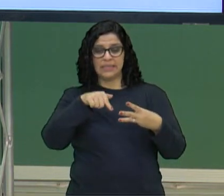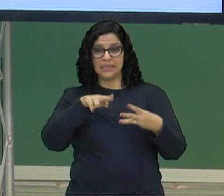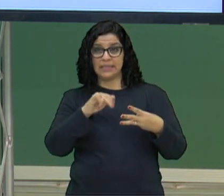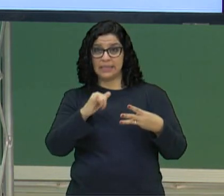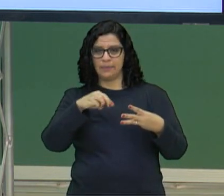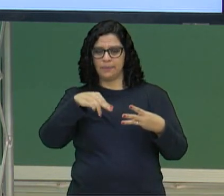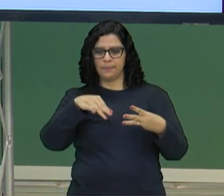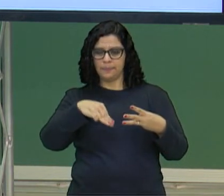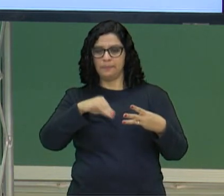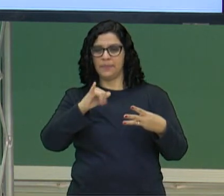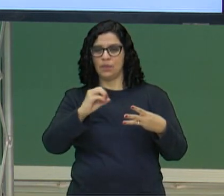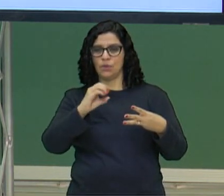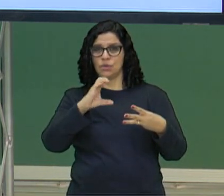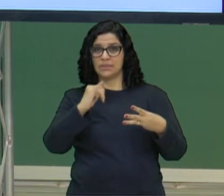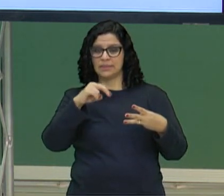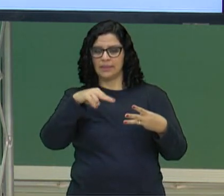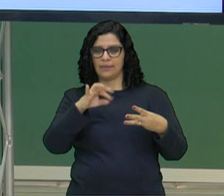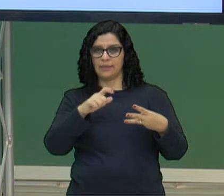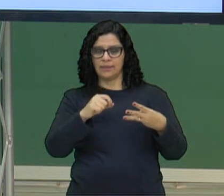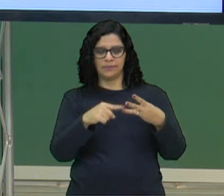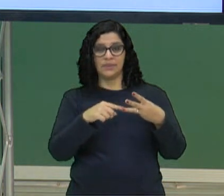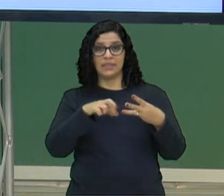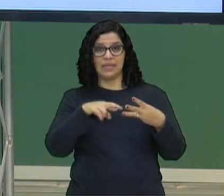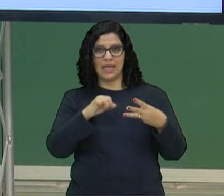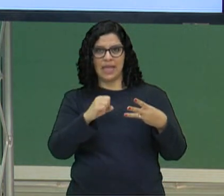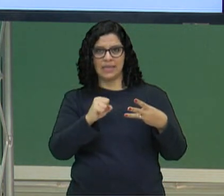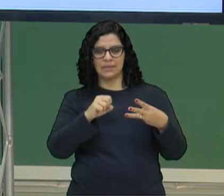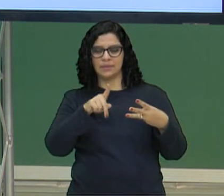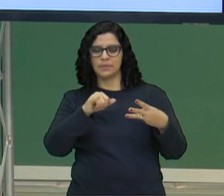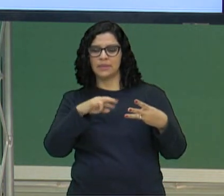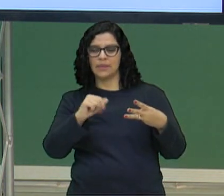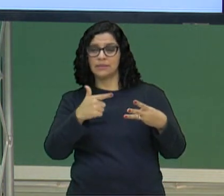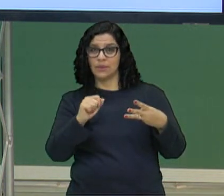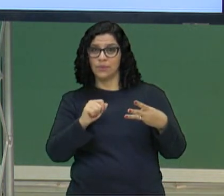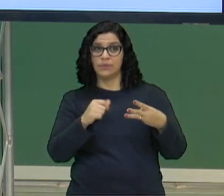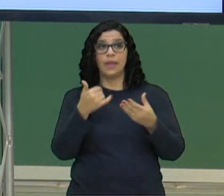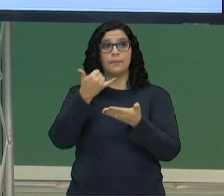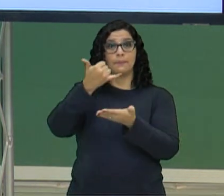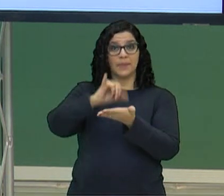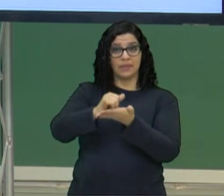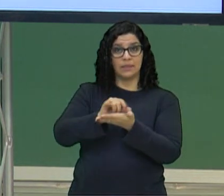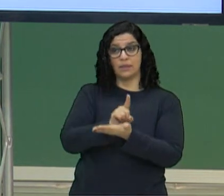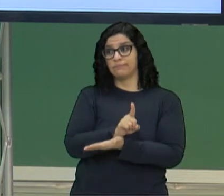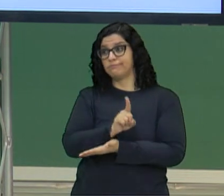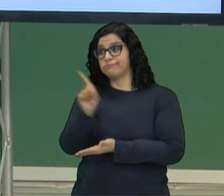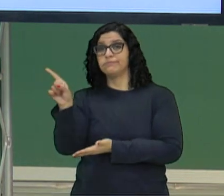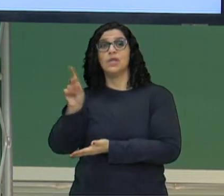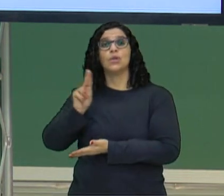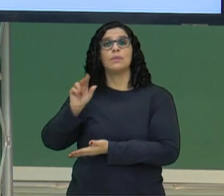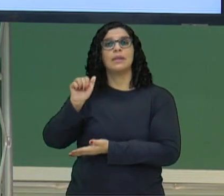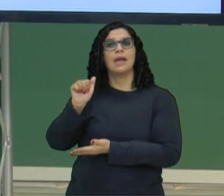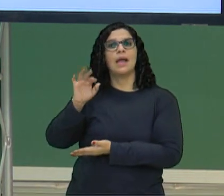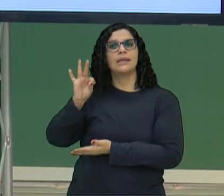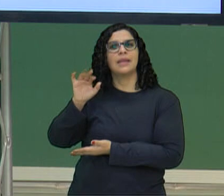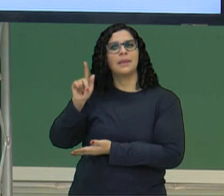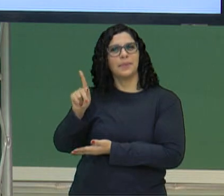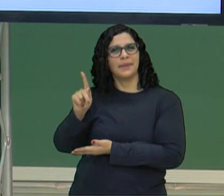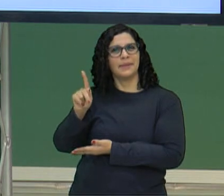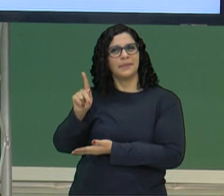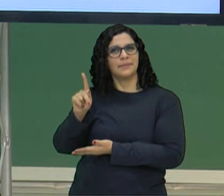eles mandam energia para a bateria. Essa bateria está carregada de uma molécula chamada ATP. Já vou falar dessa